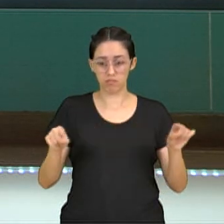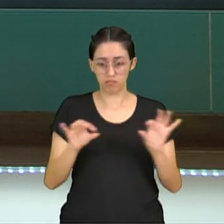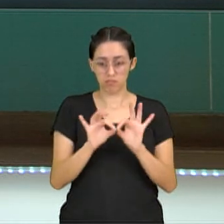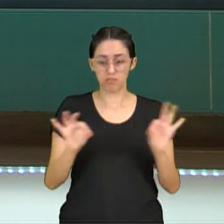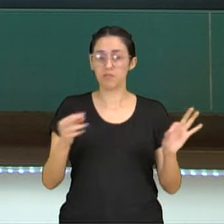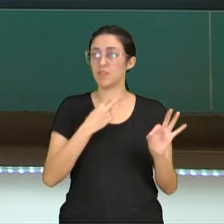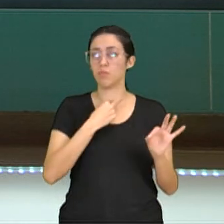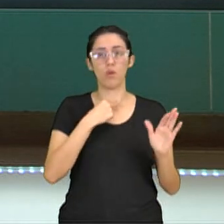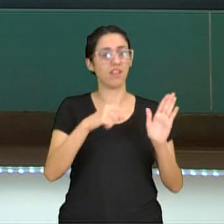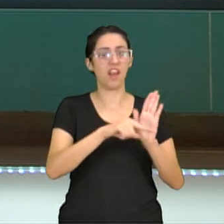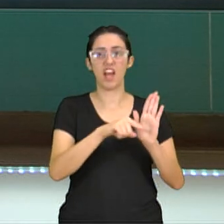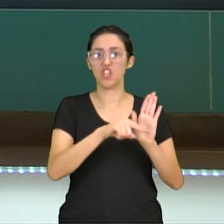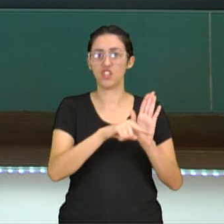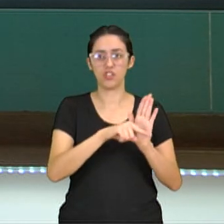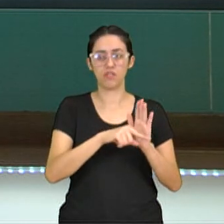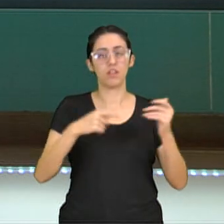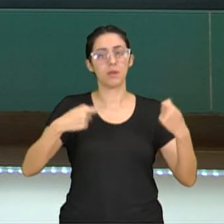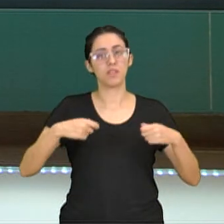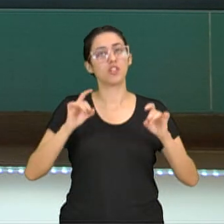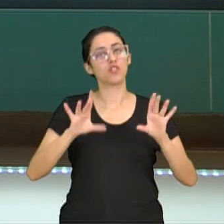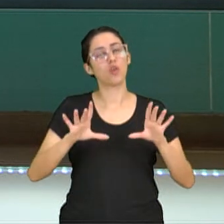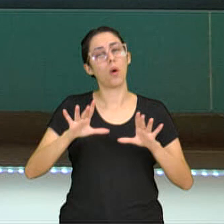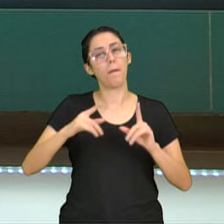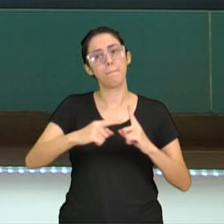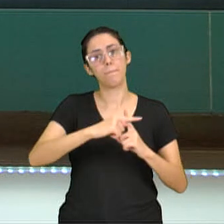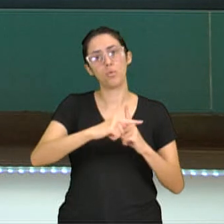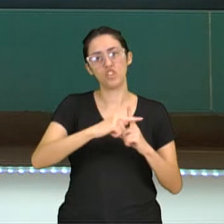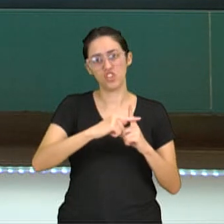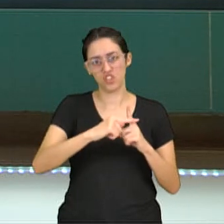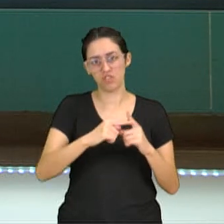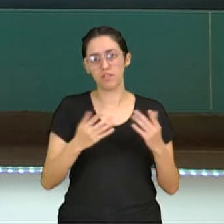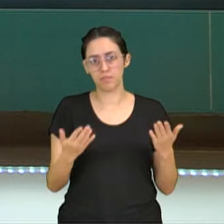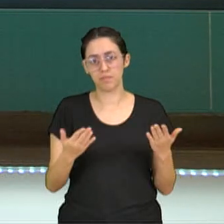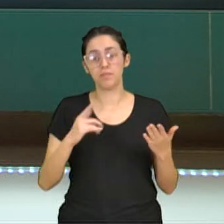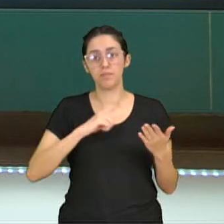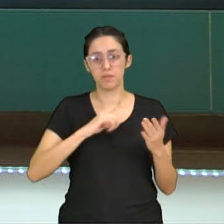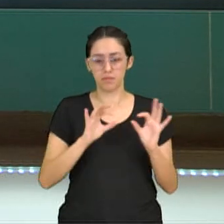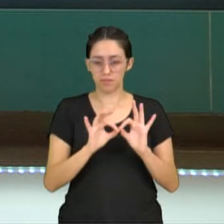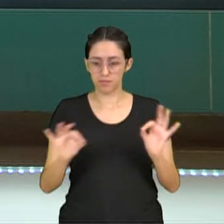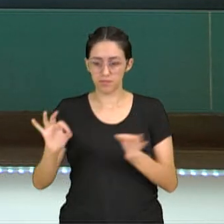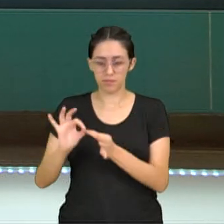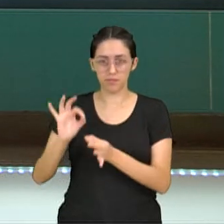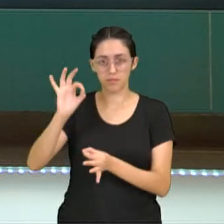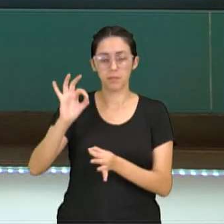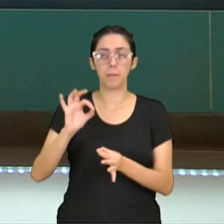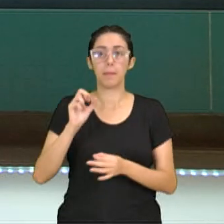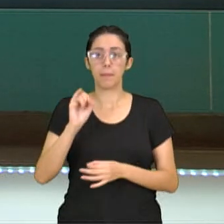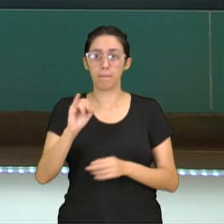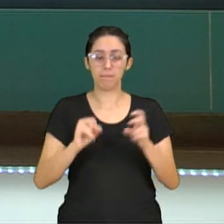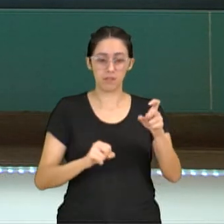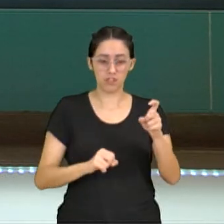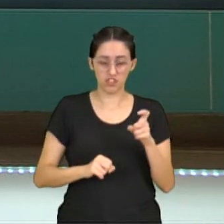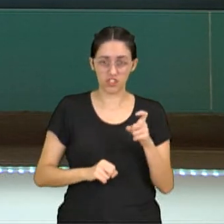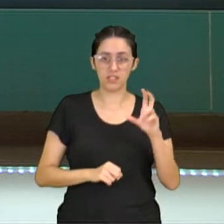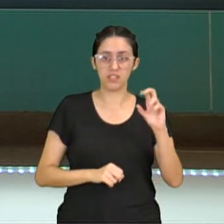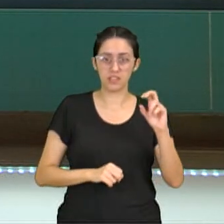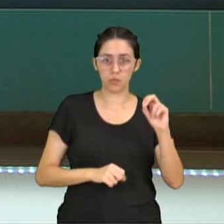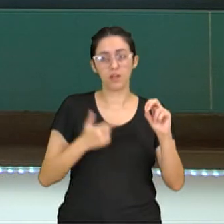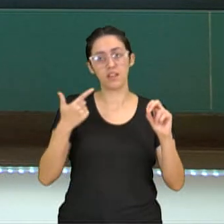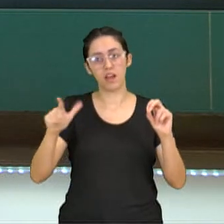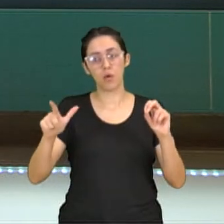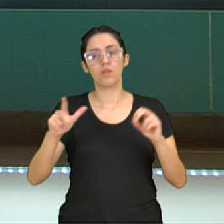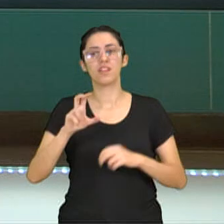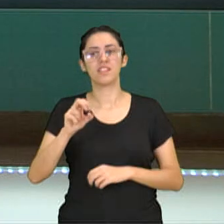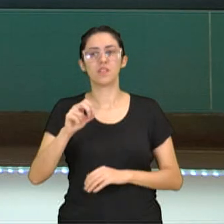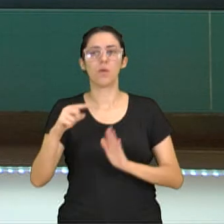gente vai ficar com a resposta apenas positiva. Como ele quer as dimensões do terreno, se x é 50, a outra medida é 50 menos